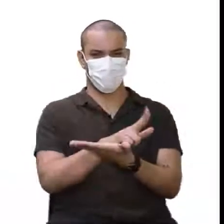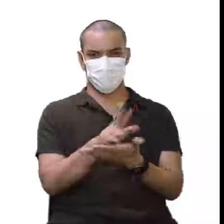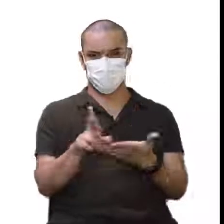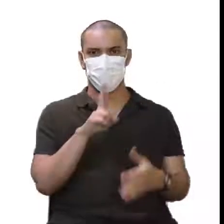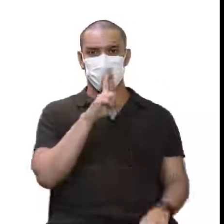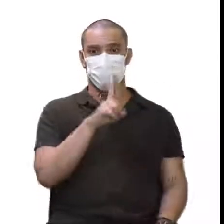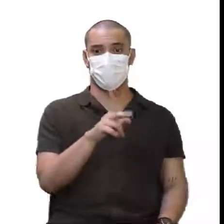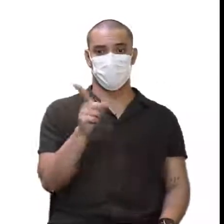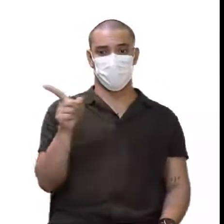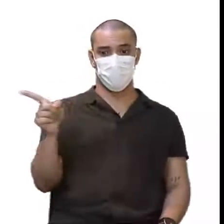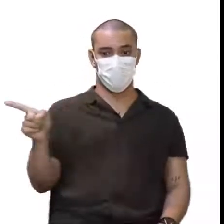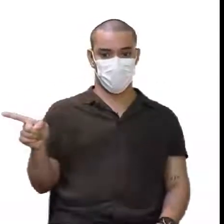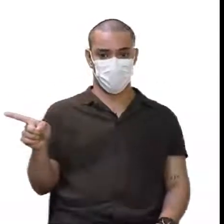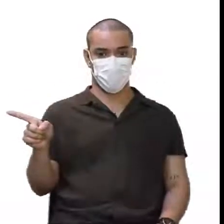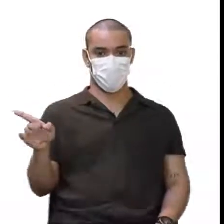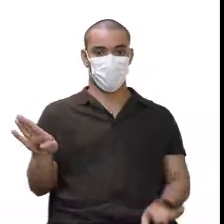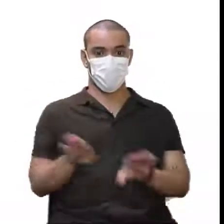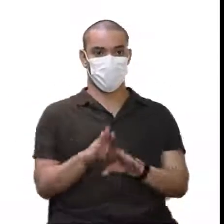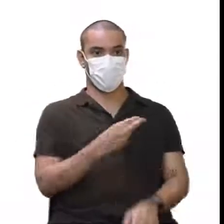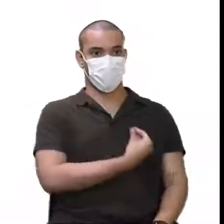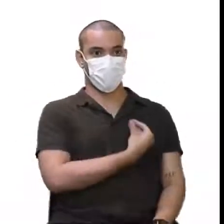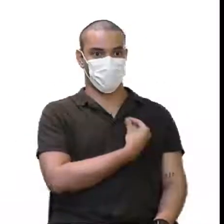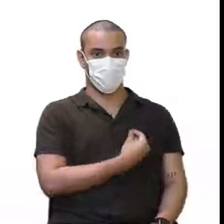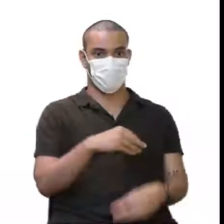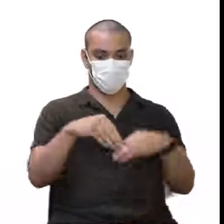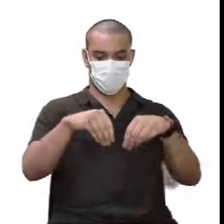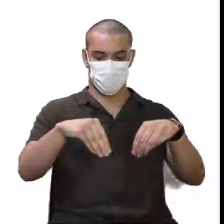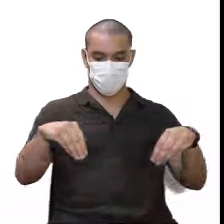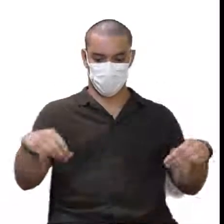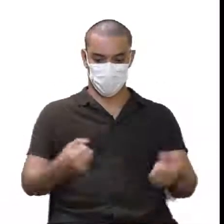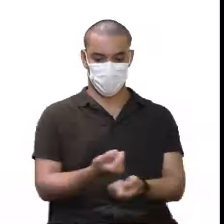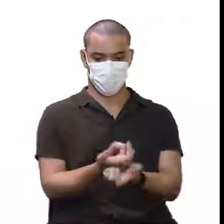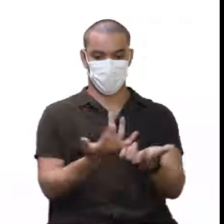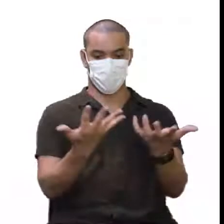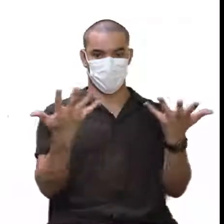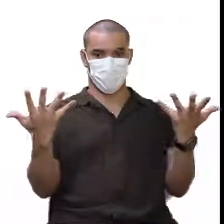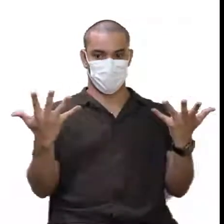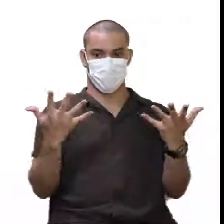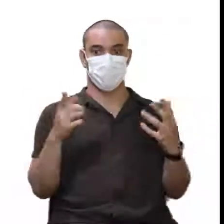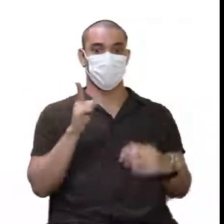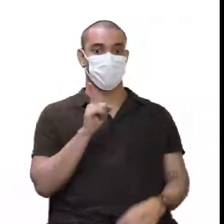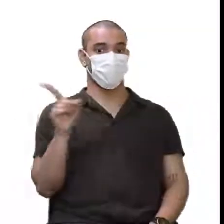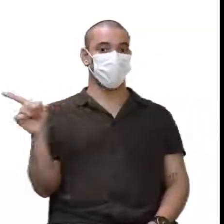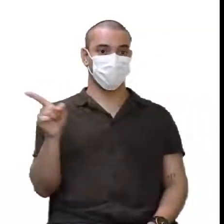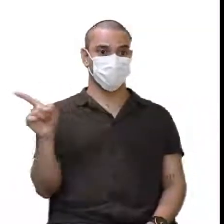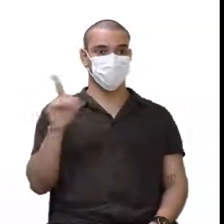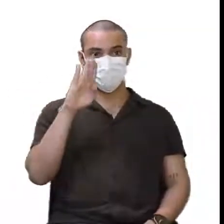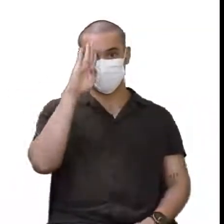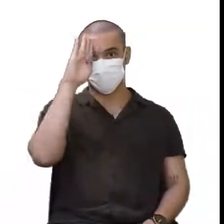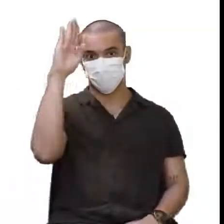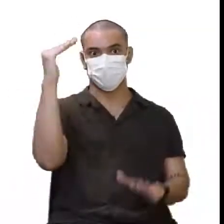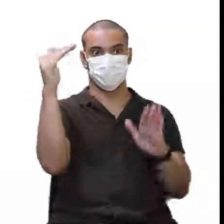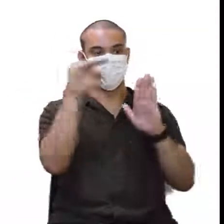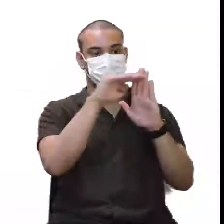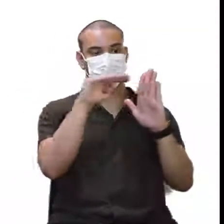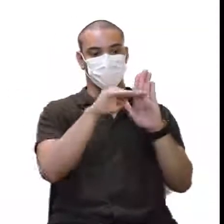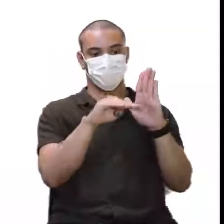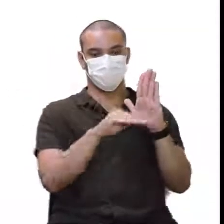E a presença de sementes, plantas que originassem sementes. Esses foram os critérios que